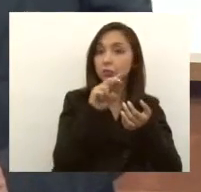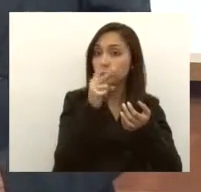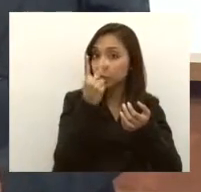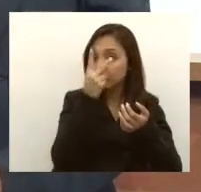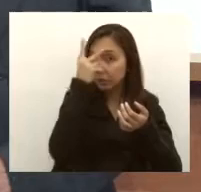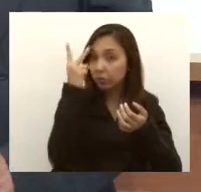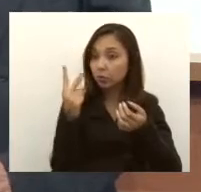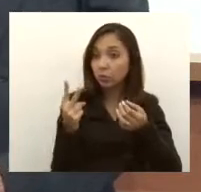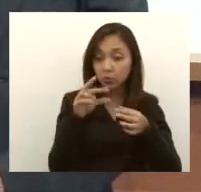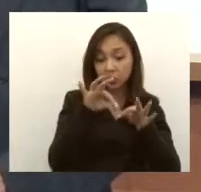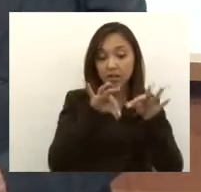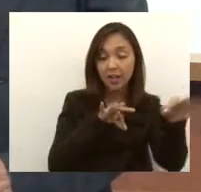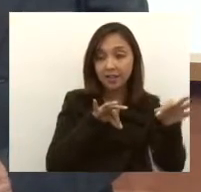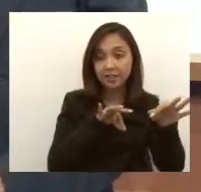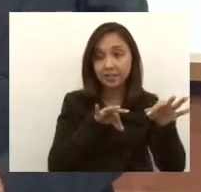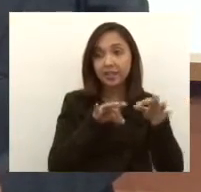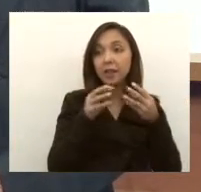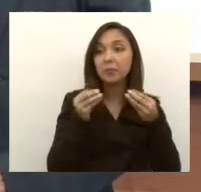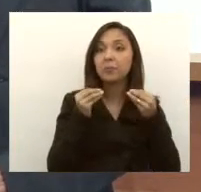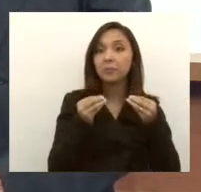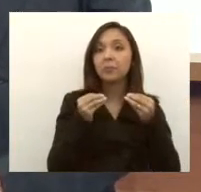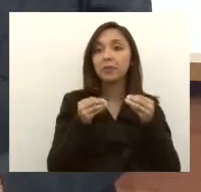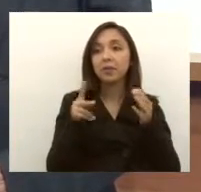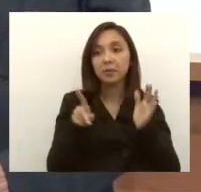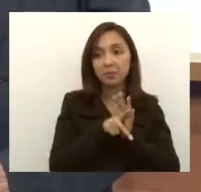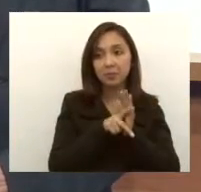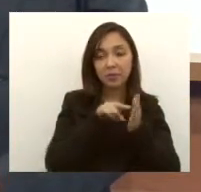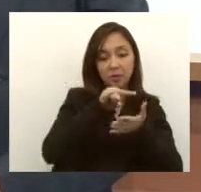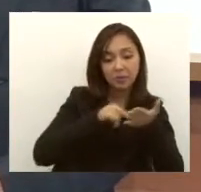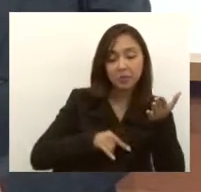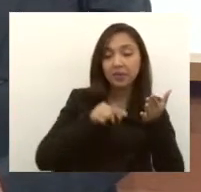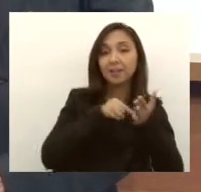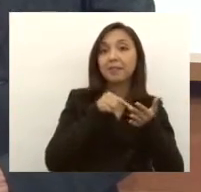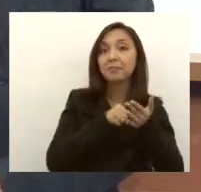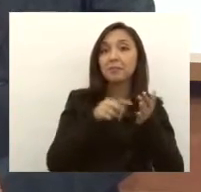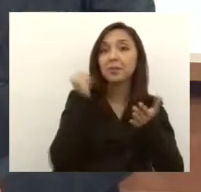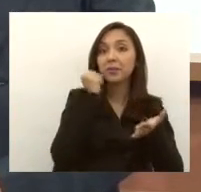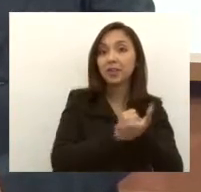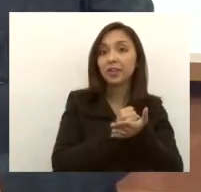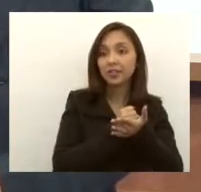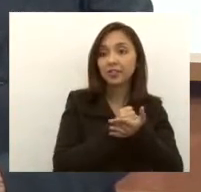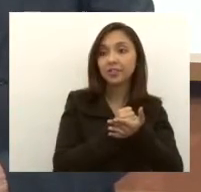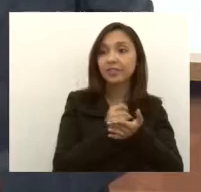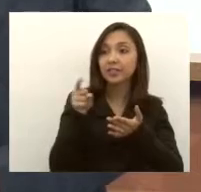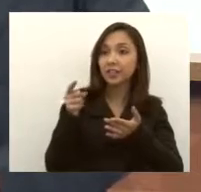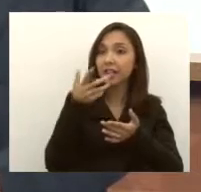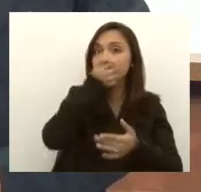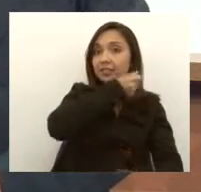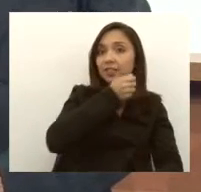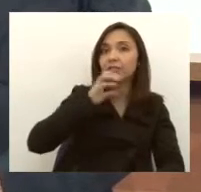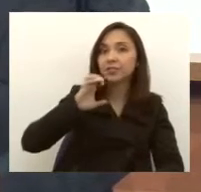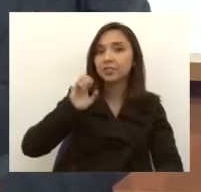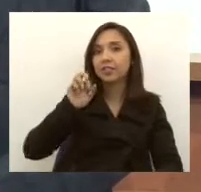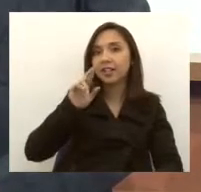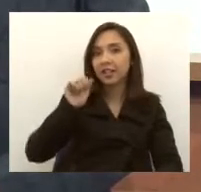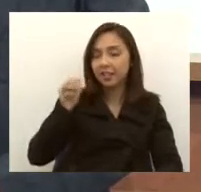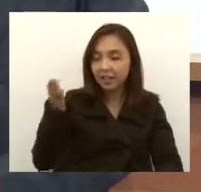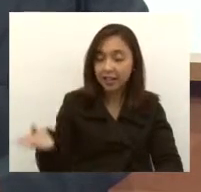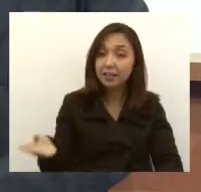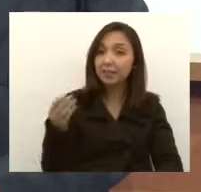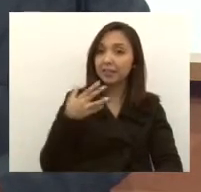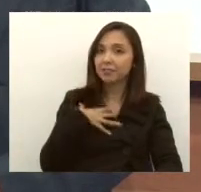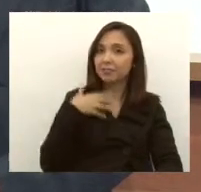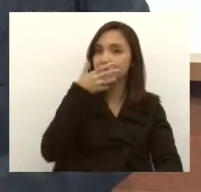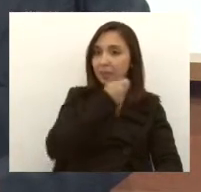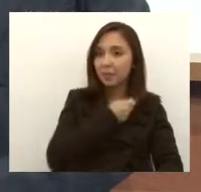a minha ficha do Geraldo Celestino para não ter o registro da minha candidatura. E quem me salvou foi o Ceará. Ceará falou,